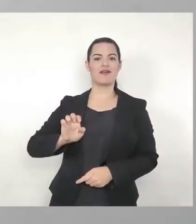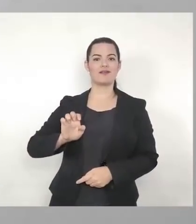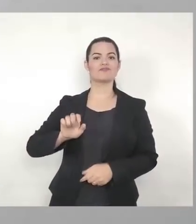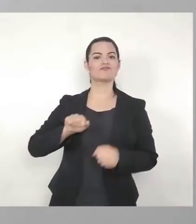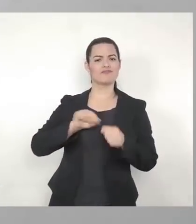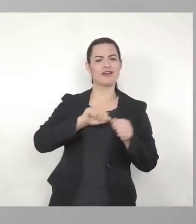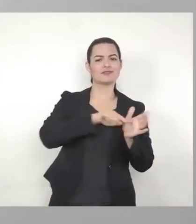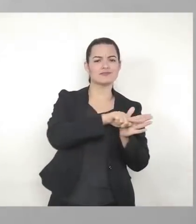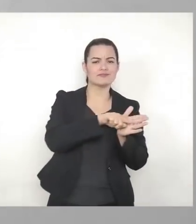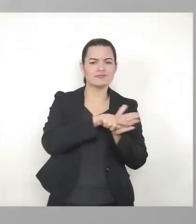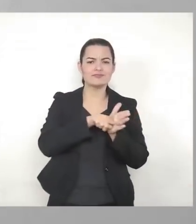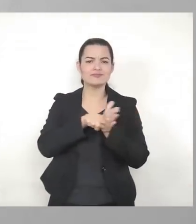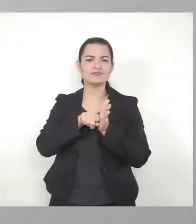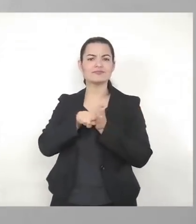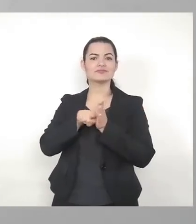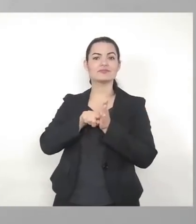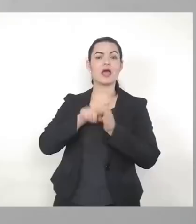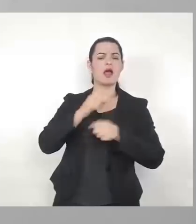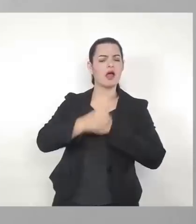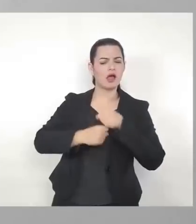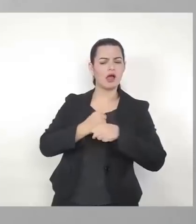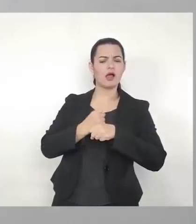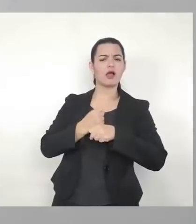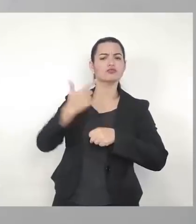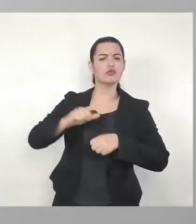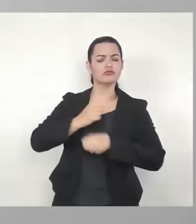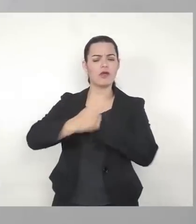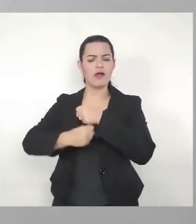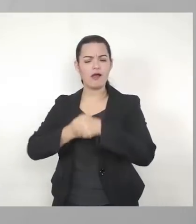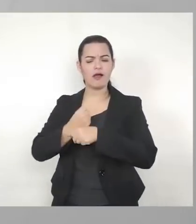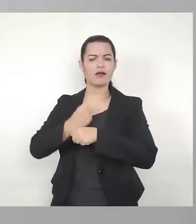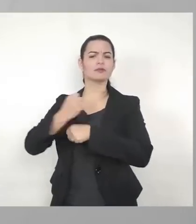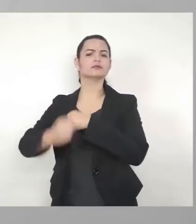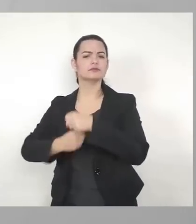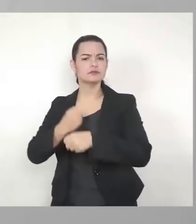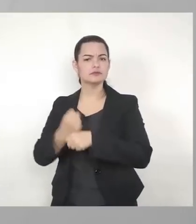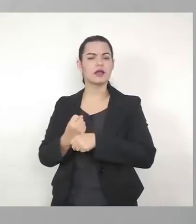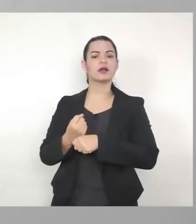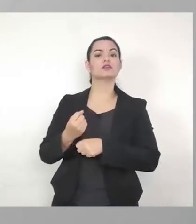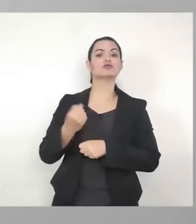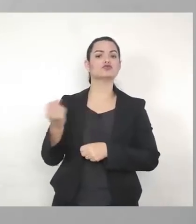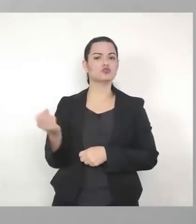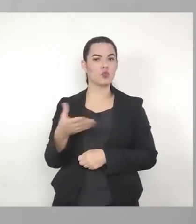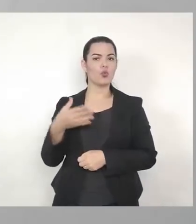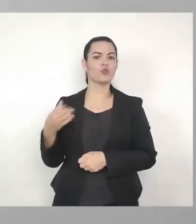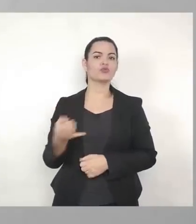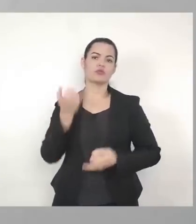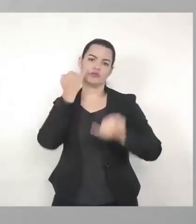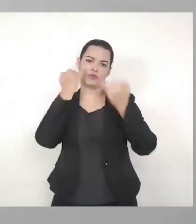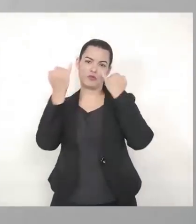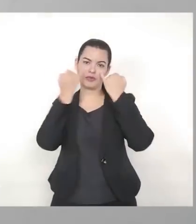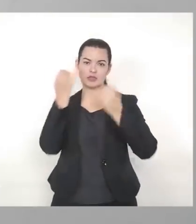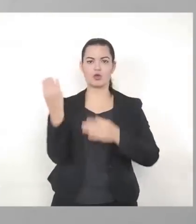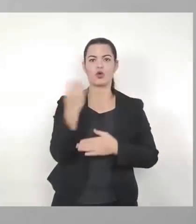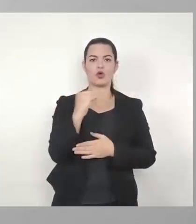que fazem essas análises e anualmente eles atualizam essas